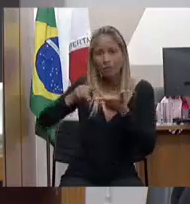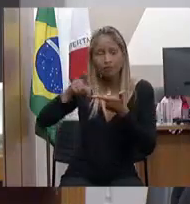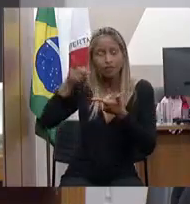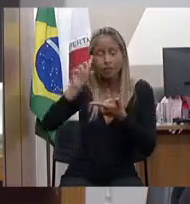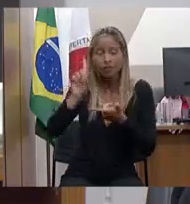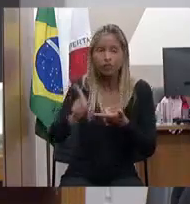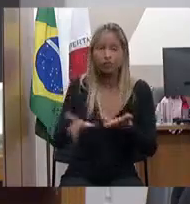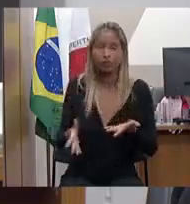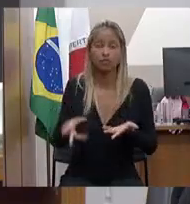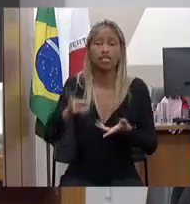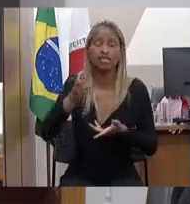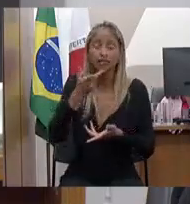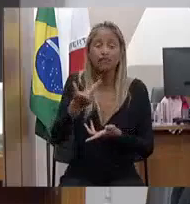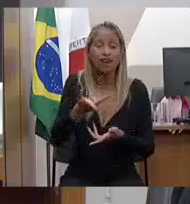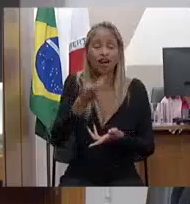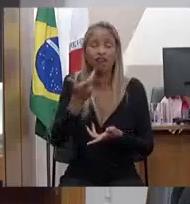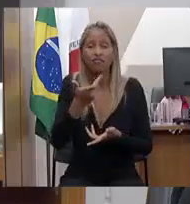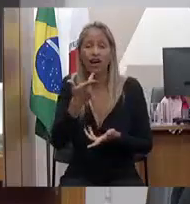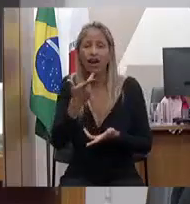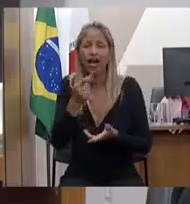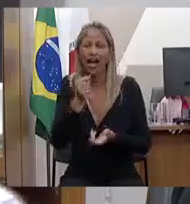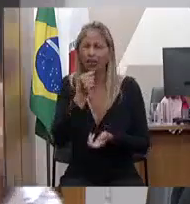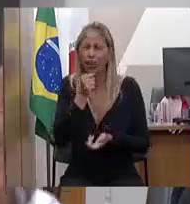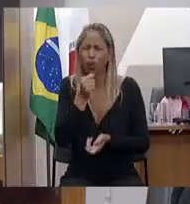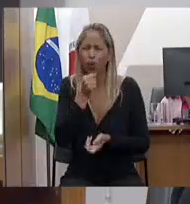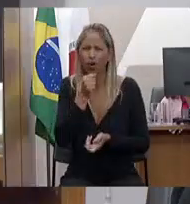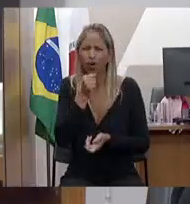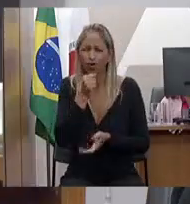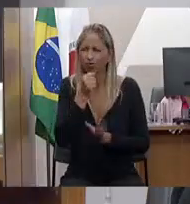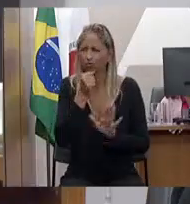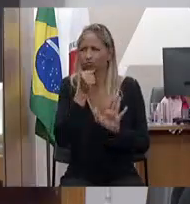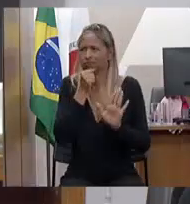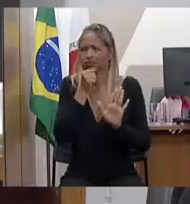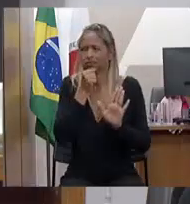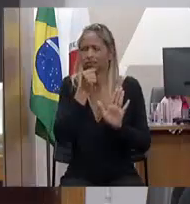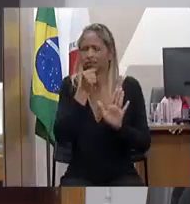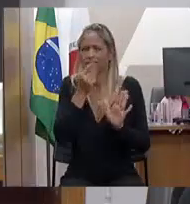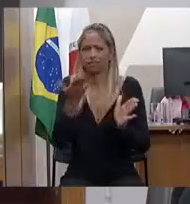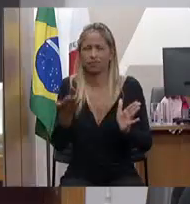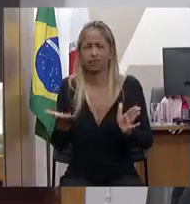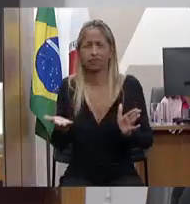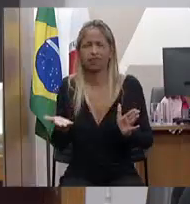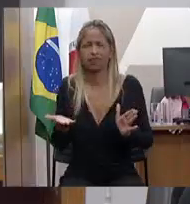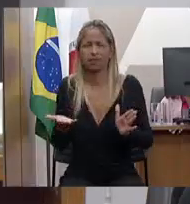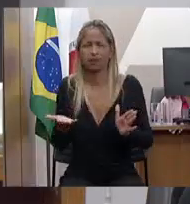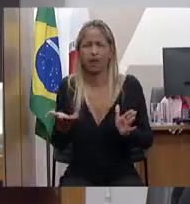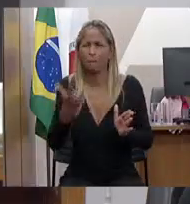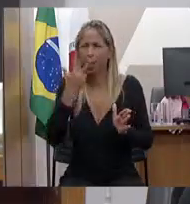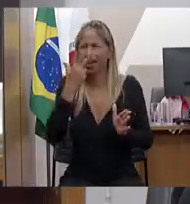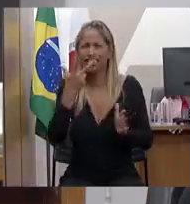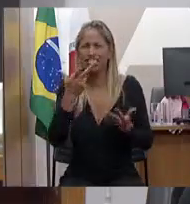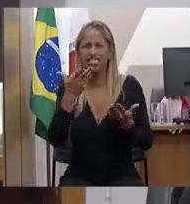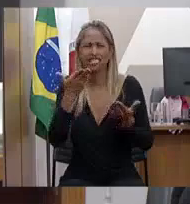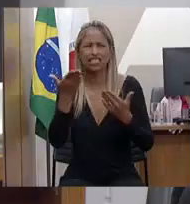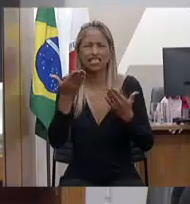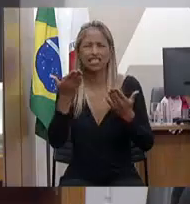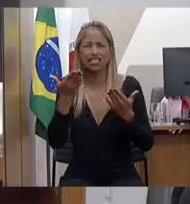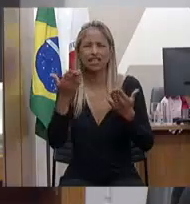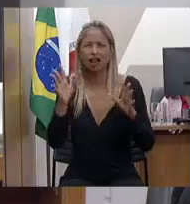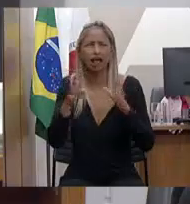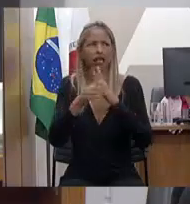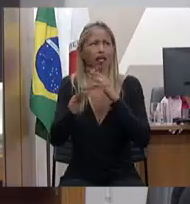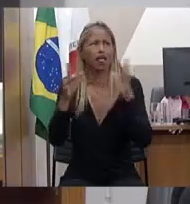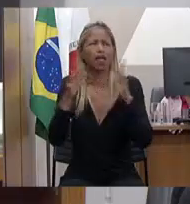não é não é o acaso isso costuma ficar meio que desviado ou meio que